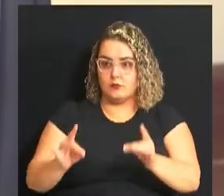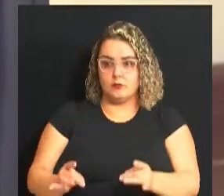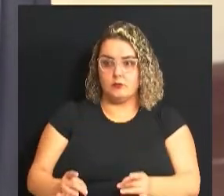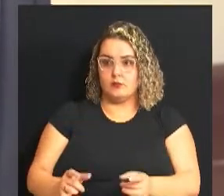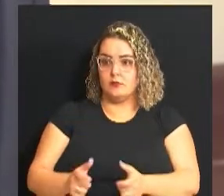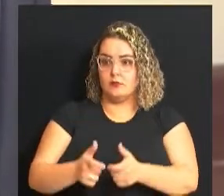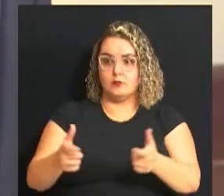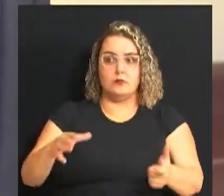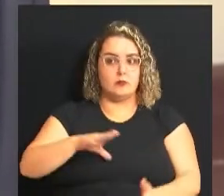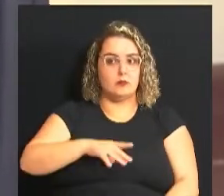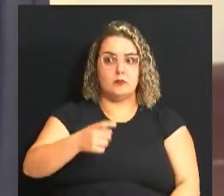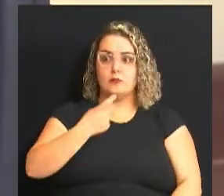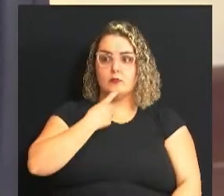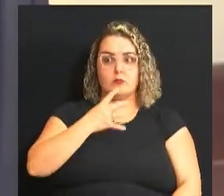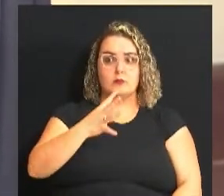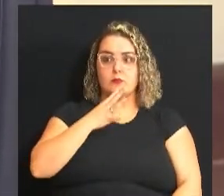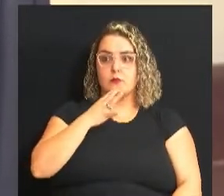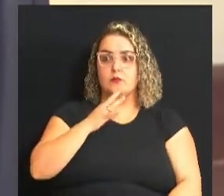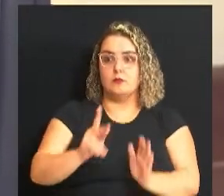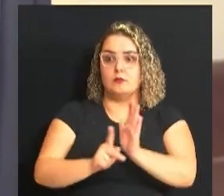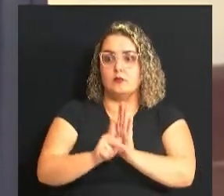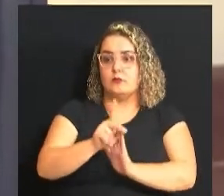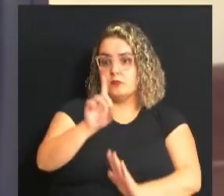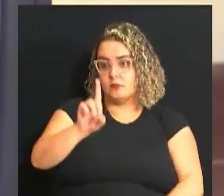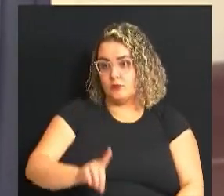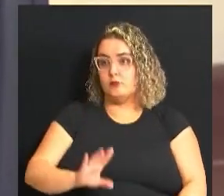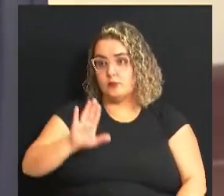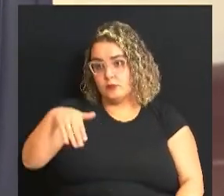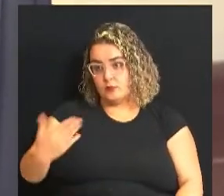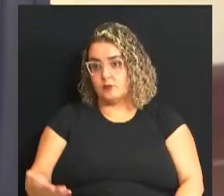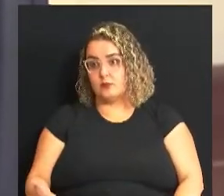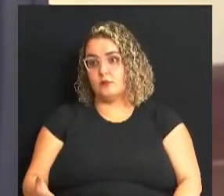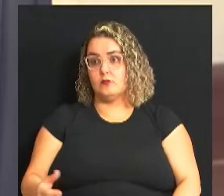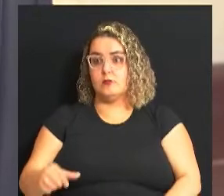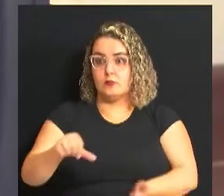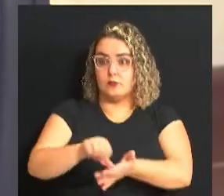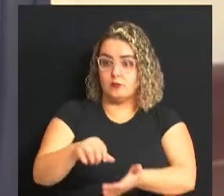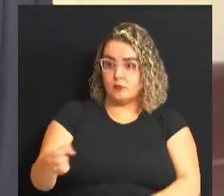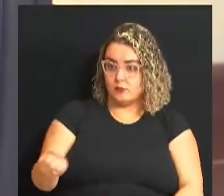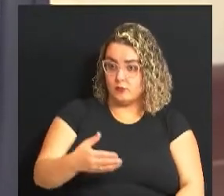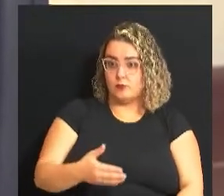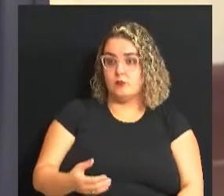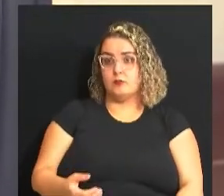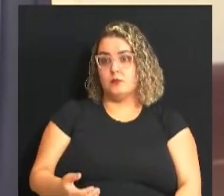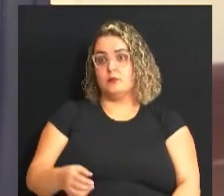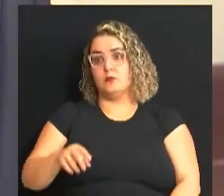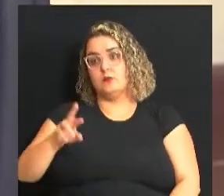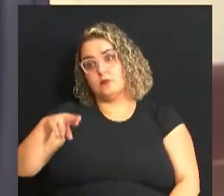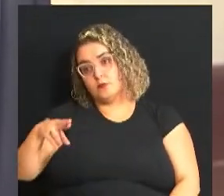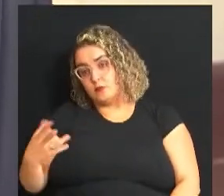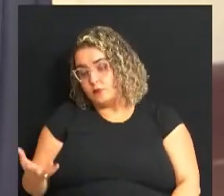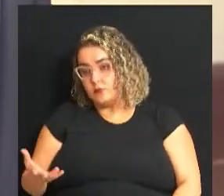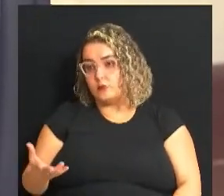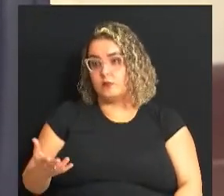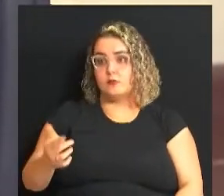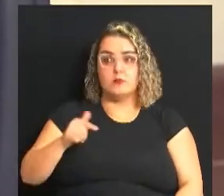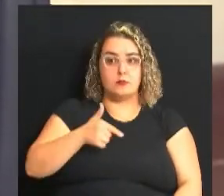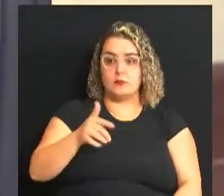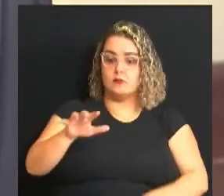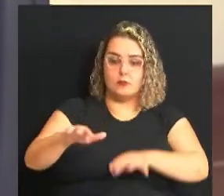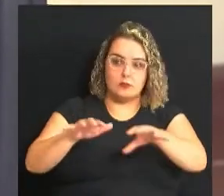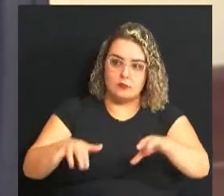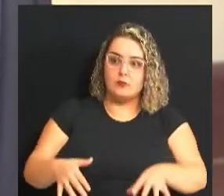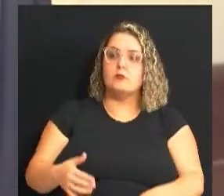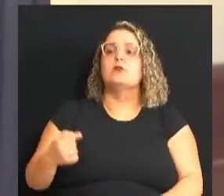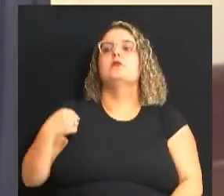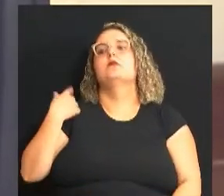edição do plano diretor. Então, quando aparece um núcleo novo hoje, que por algum motivo ele não está mapeado, nós